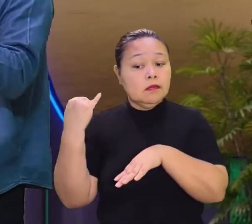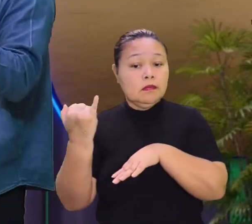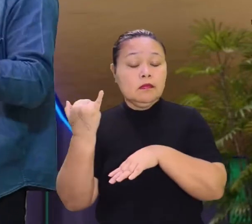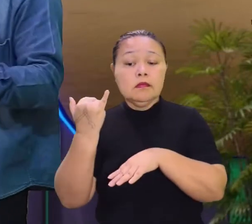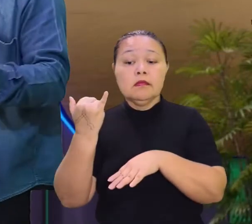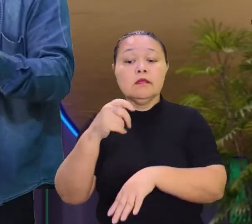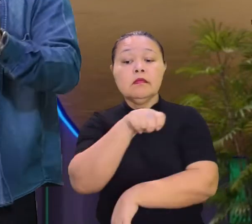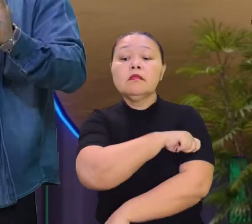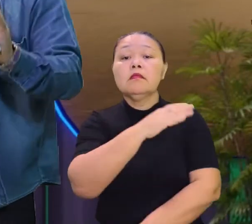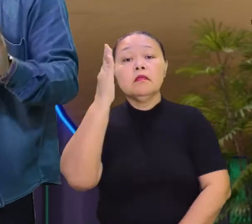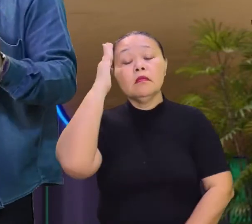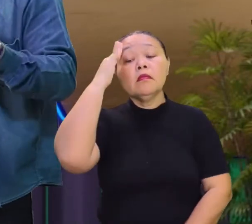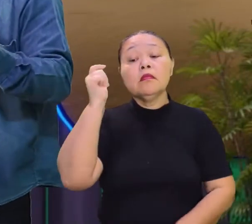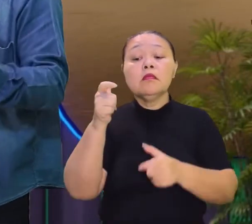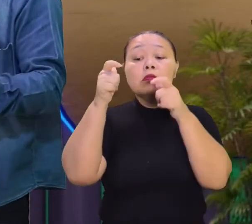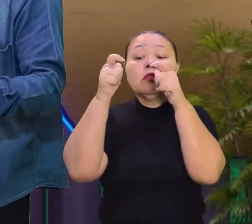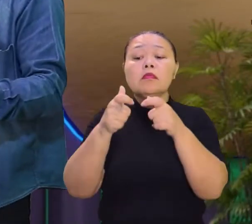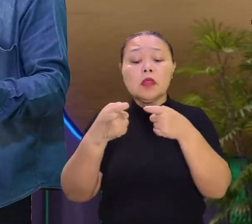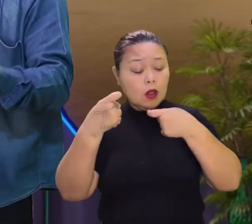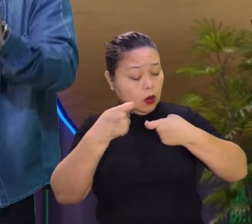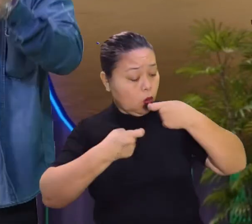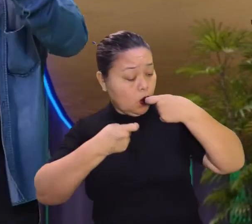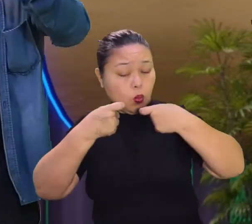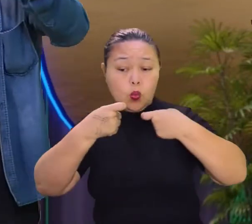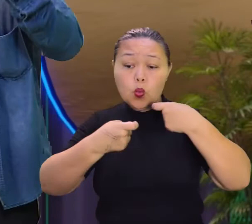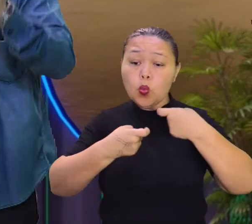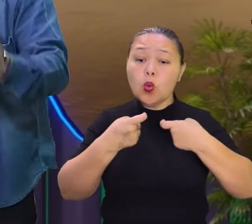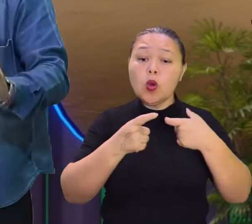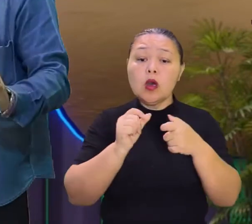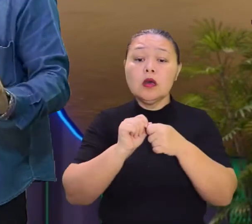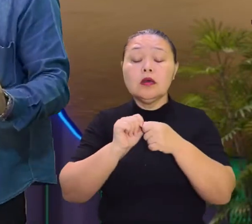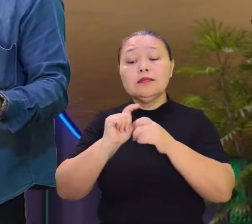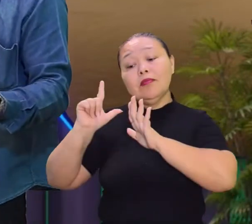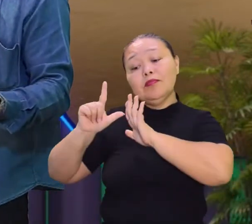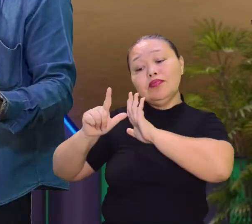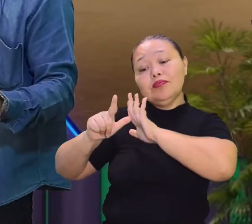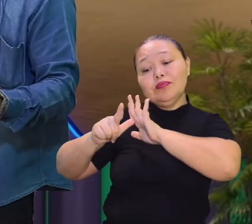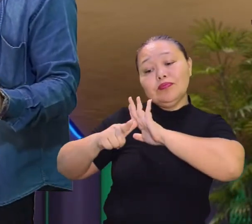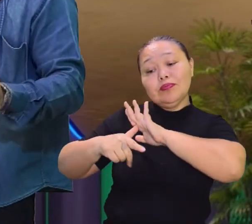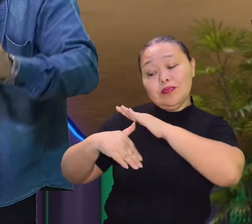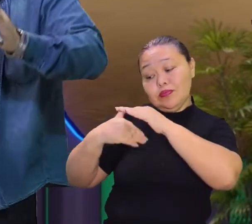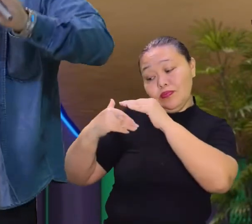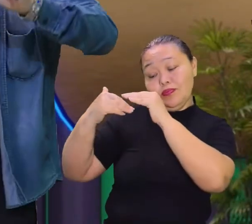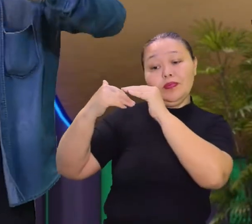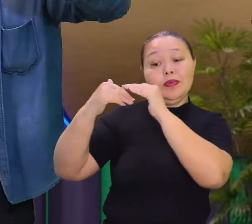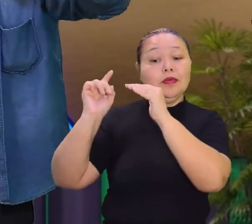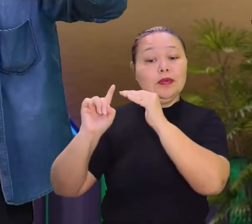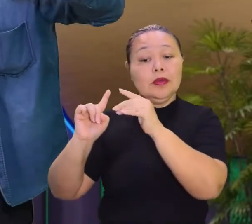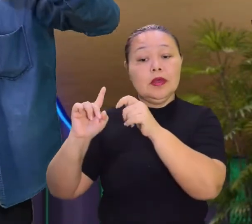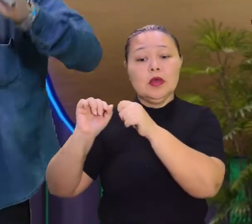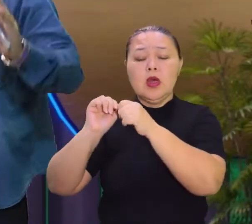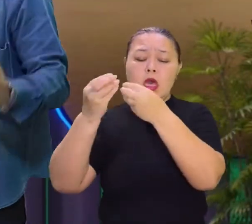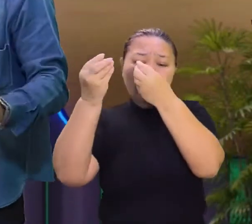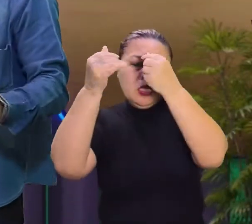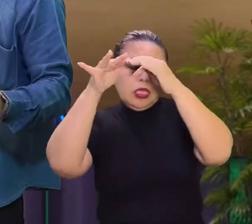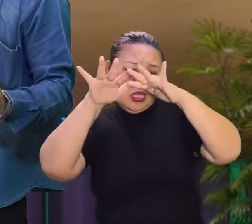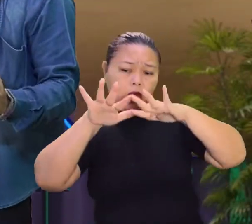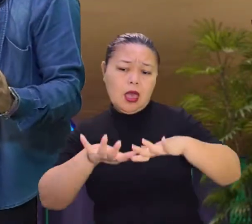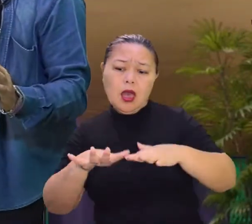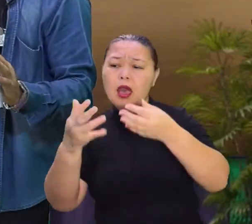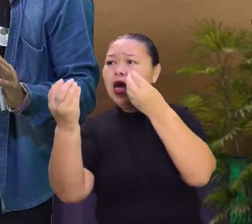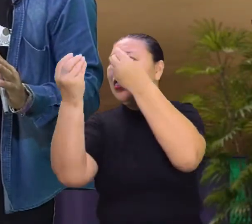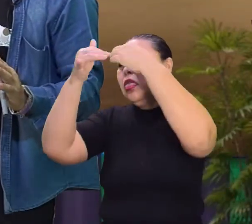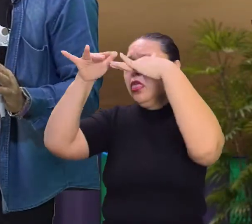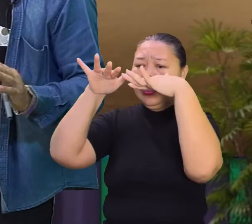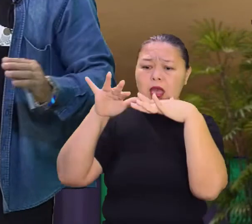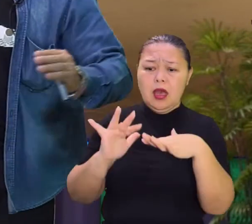aluno entender que lugar de guerra é lugar que se atrasa. Correto. Porque se destrói tudo,